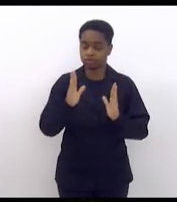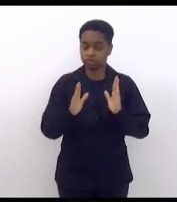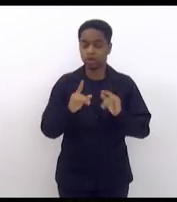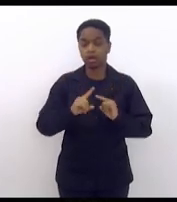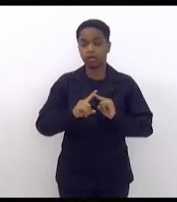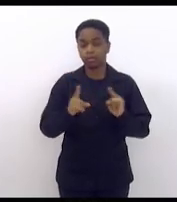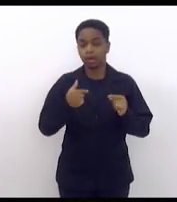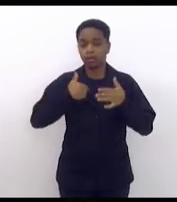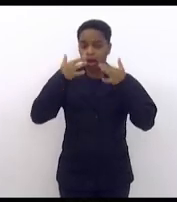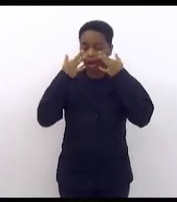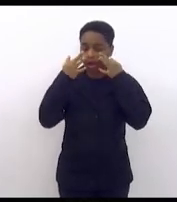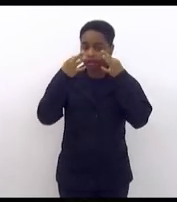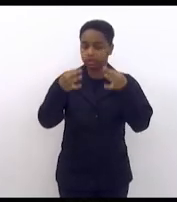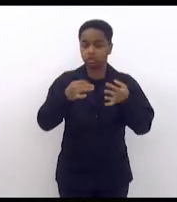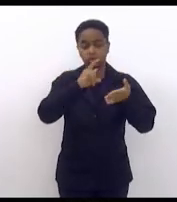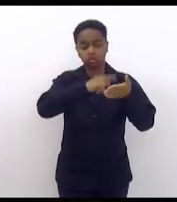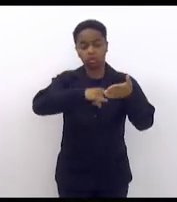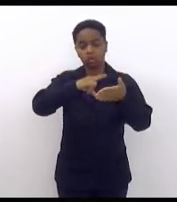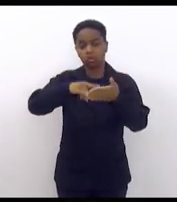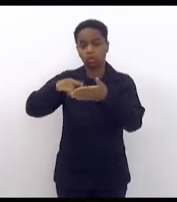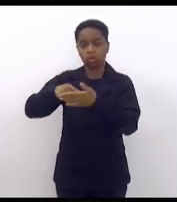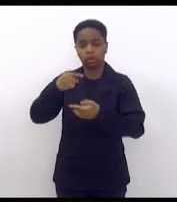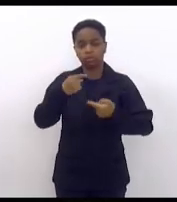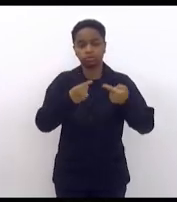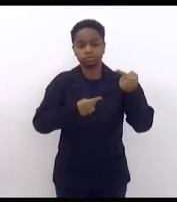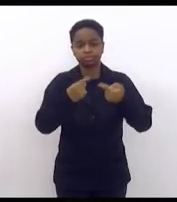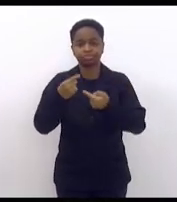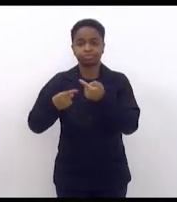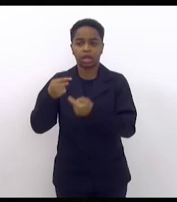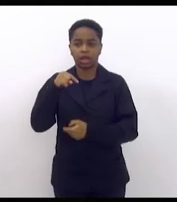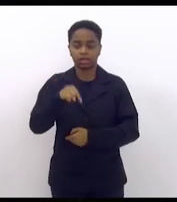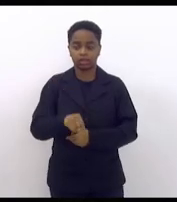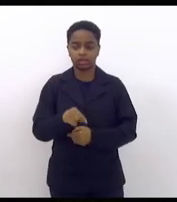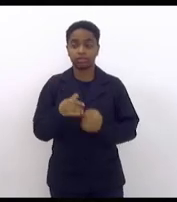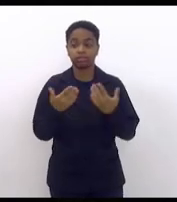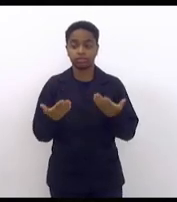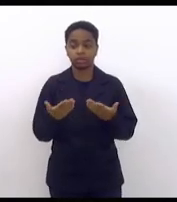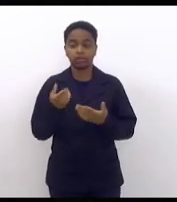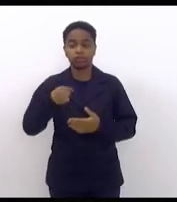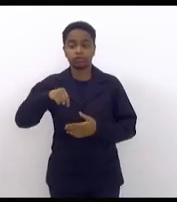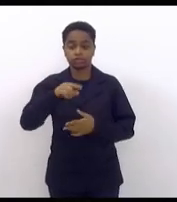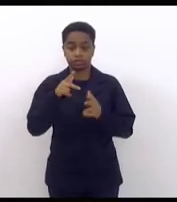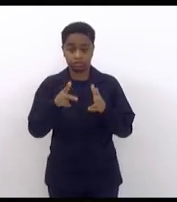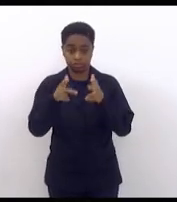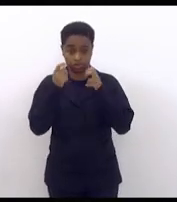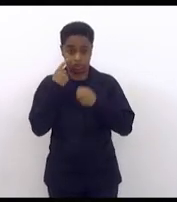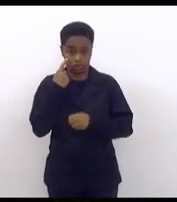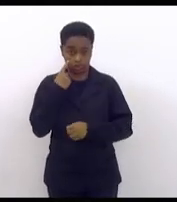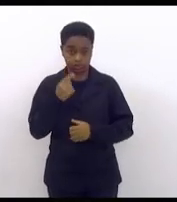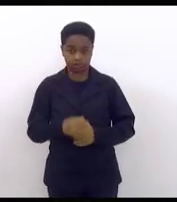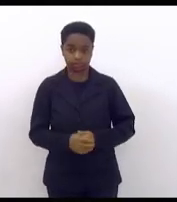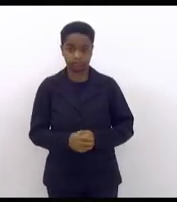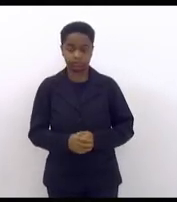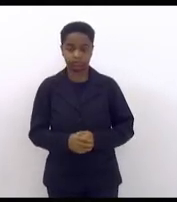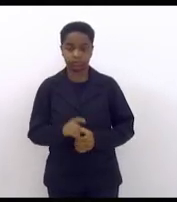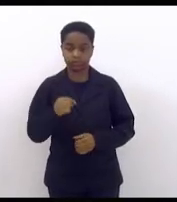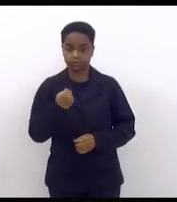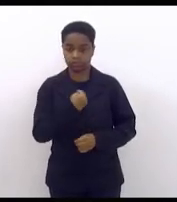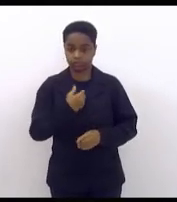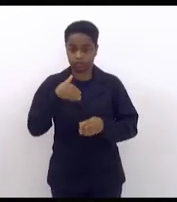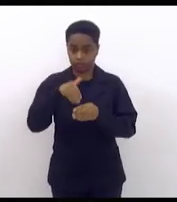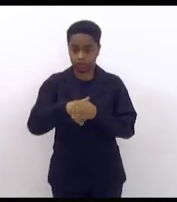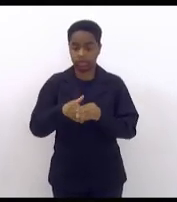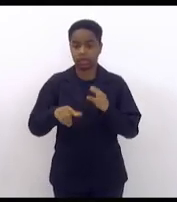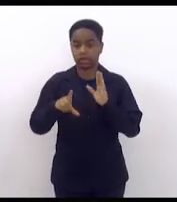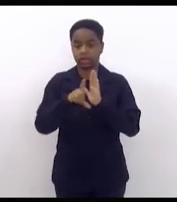muito atenta aos documentos que estão tramitando nessa casa. Então, vejam vocês, vejam bem. A gente votou a Lei